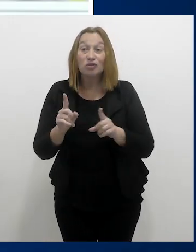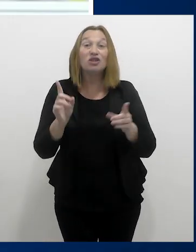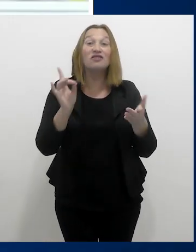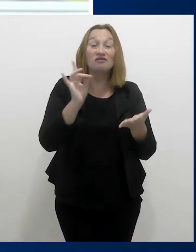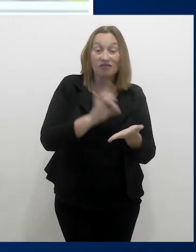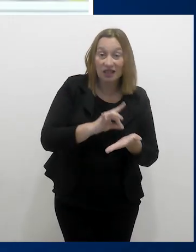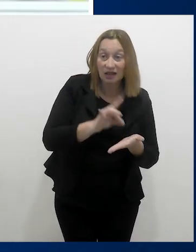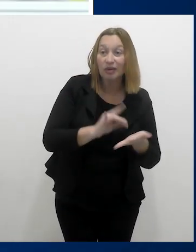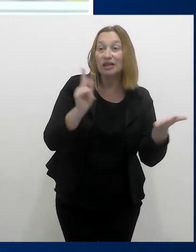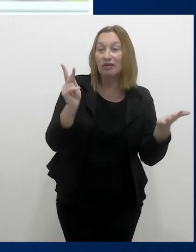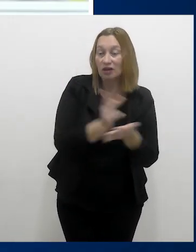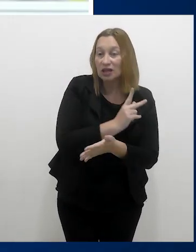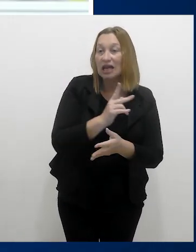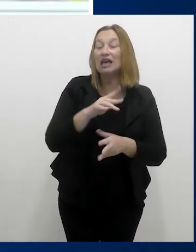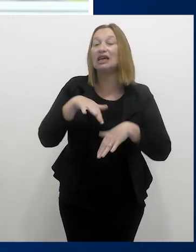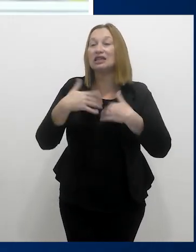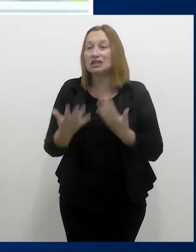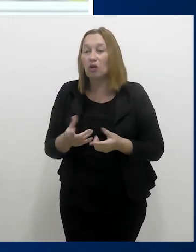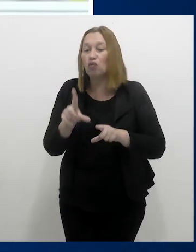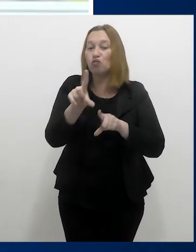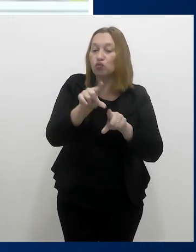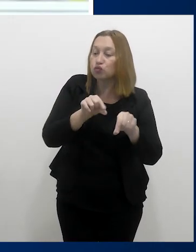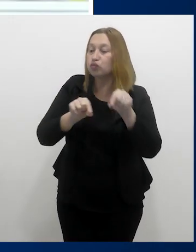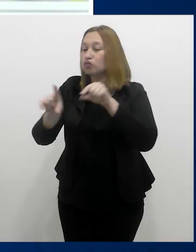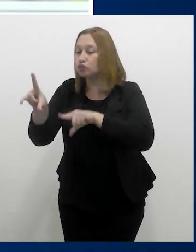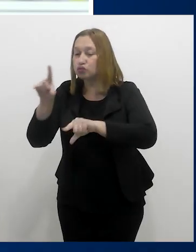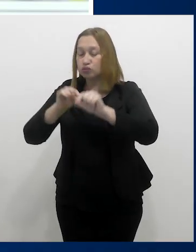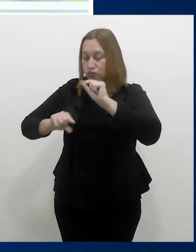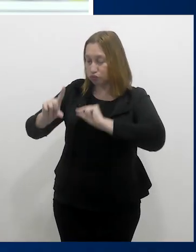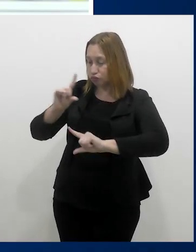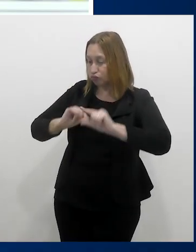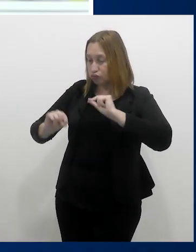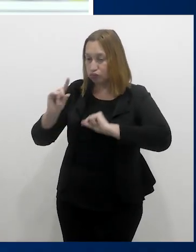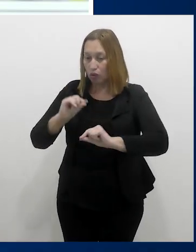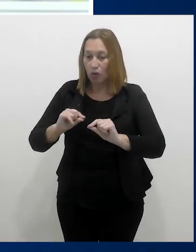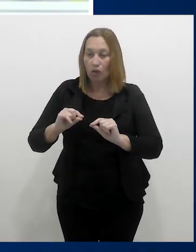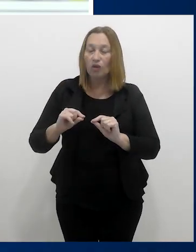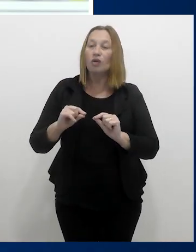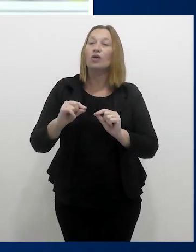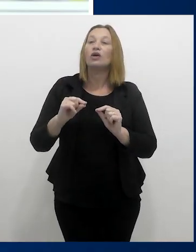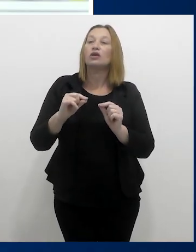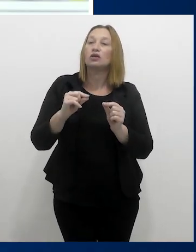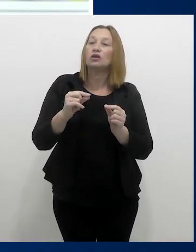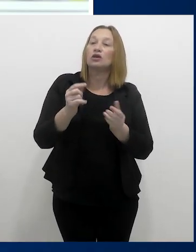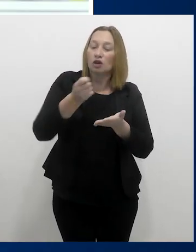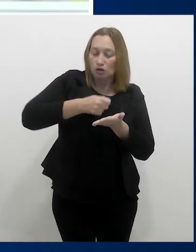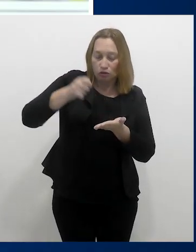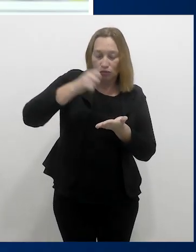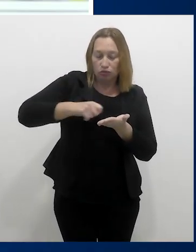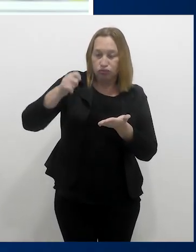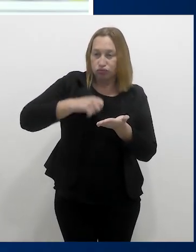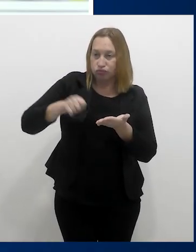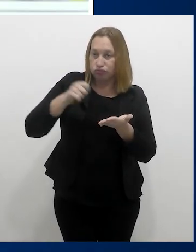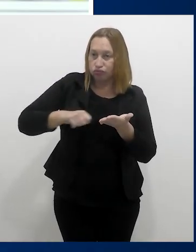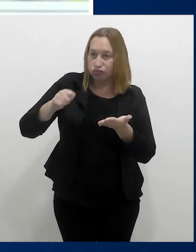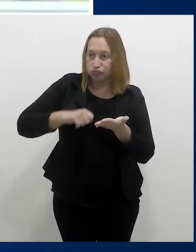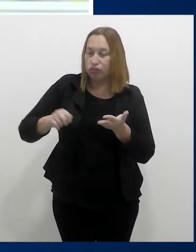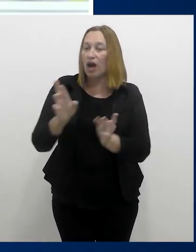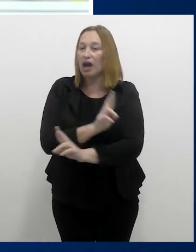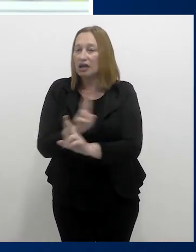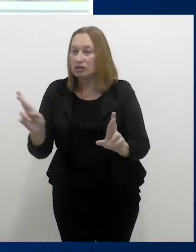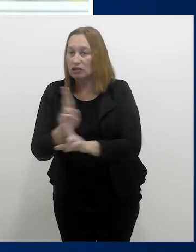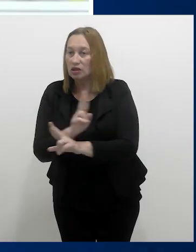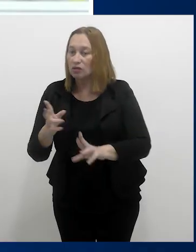estava acontecendo. Então, eu vou mesclando ao longo do livro um pouco do que a gente estava lendo, relacionando isso com a